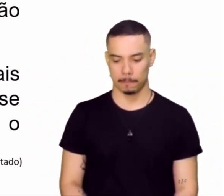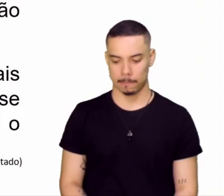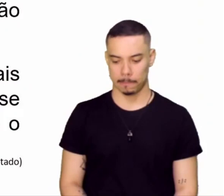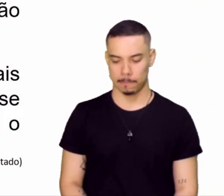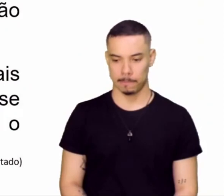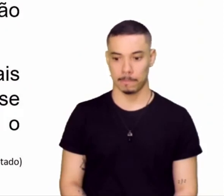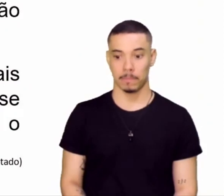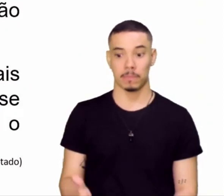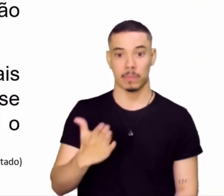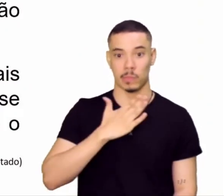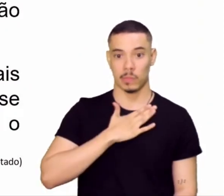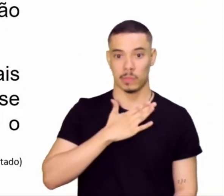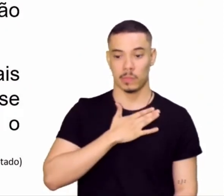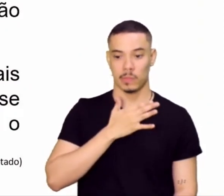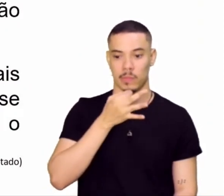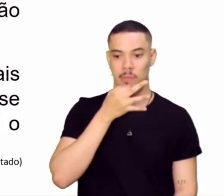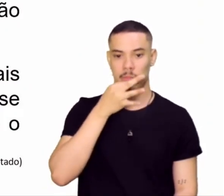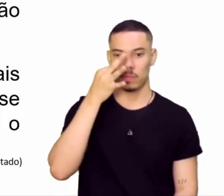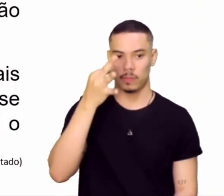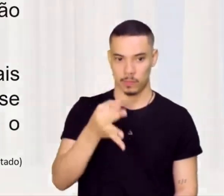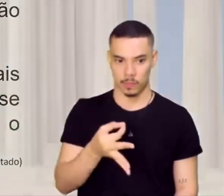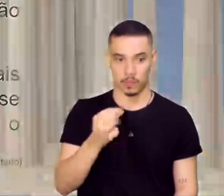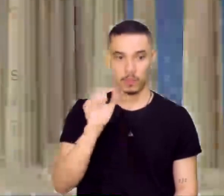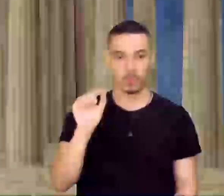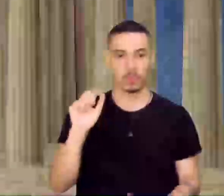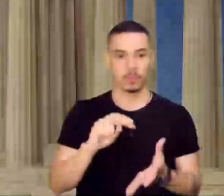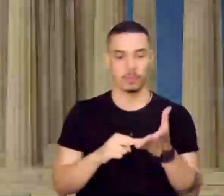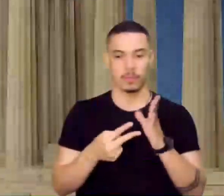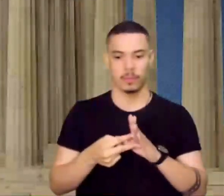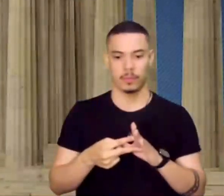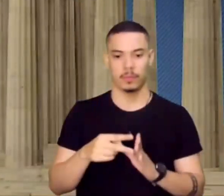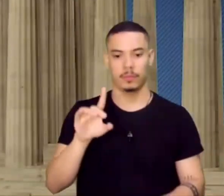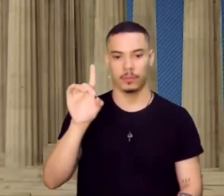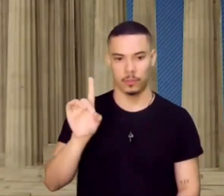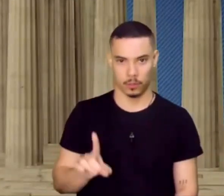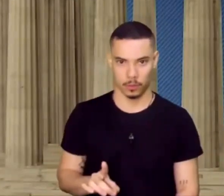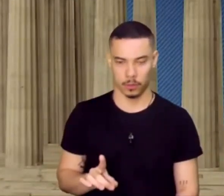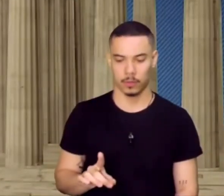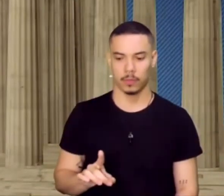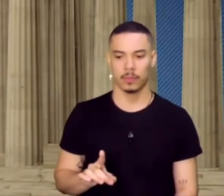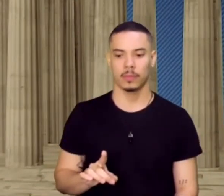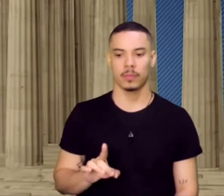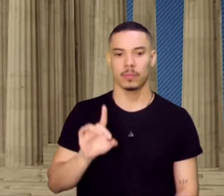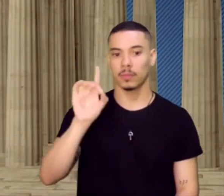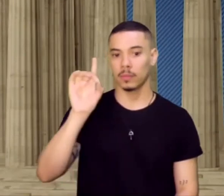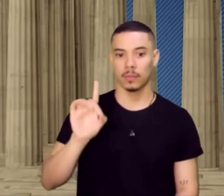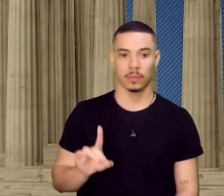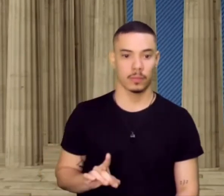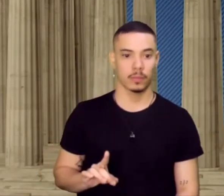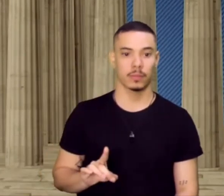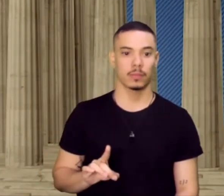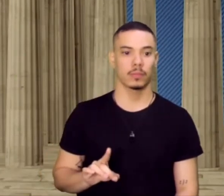E a meu ver, olha só, o que são os direitos? A meu ver, os direitos são onde não existe